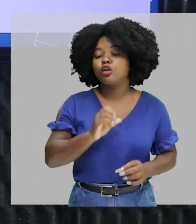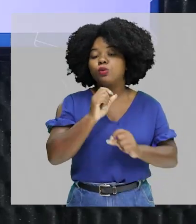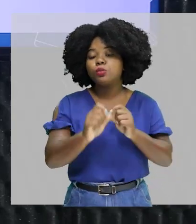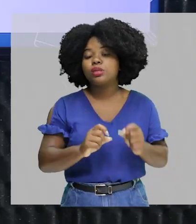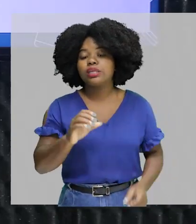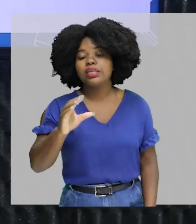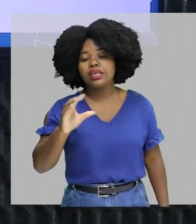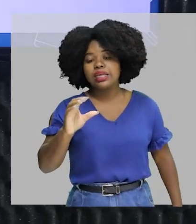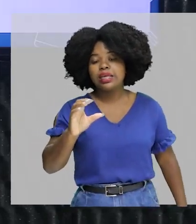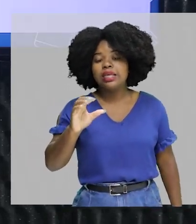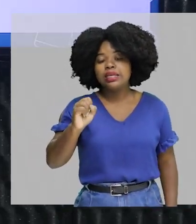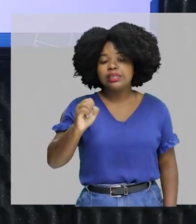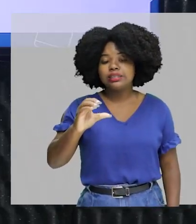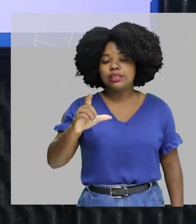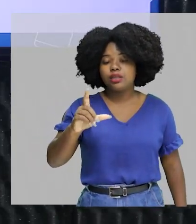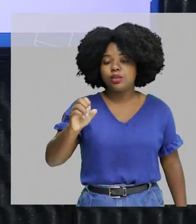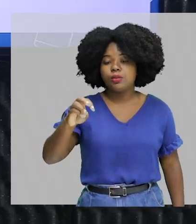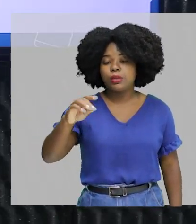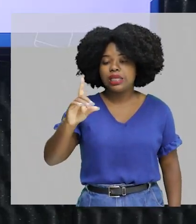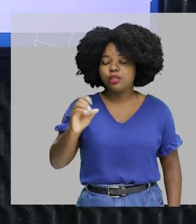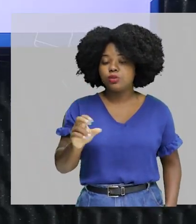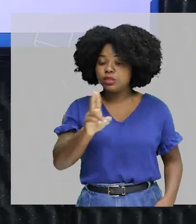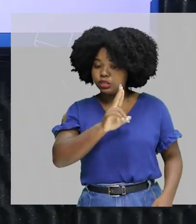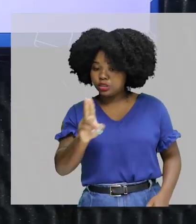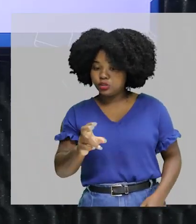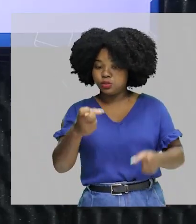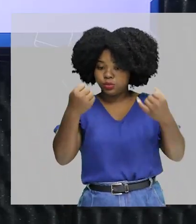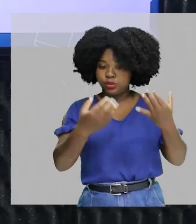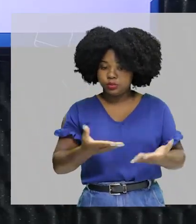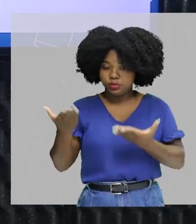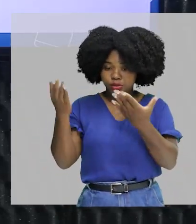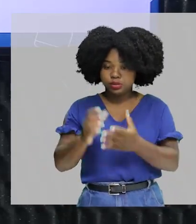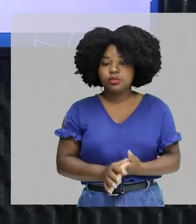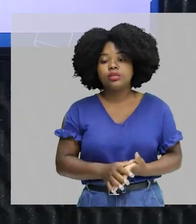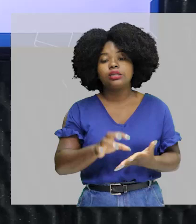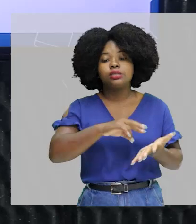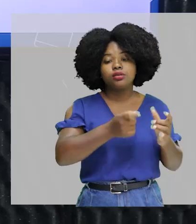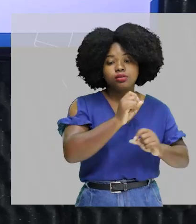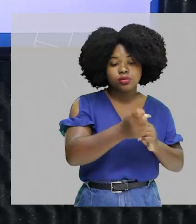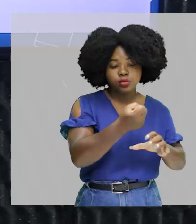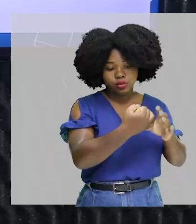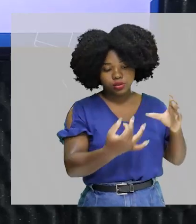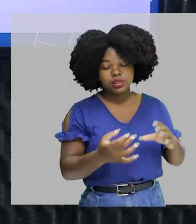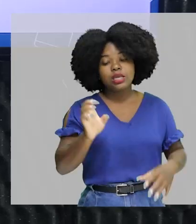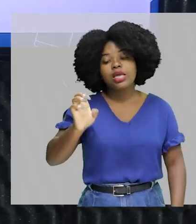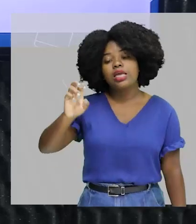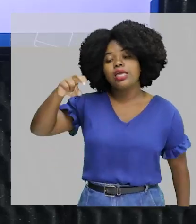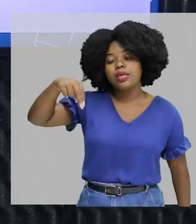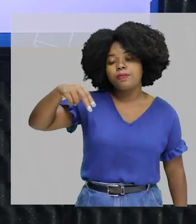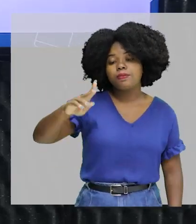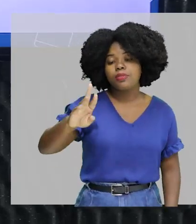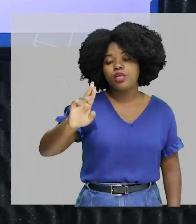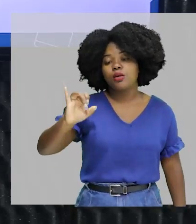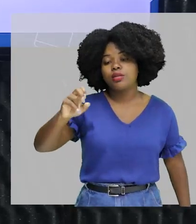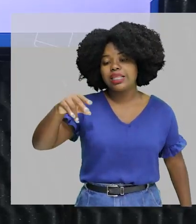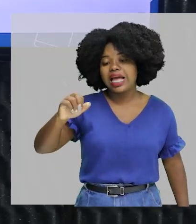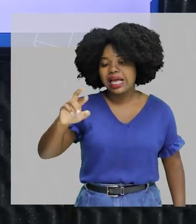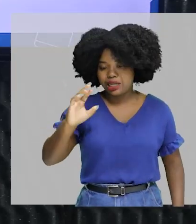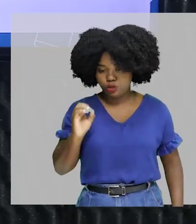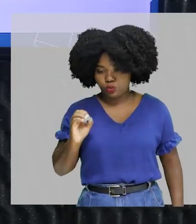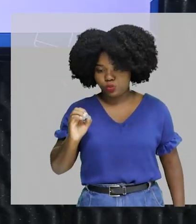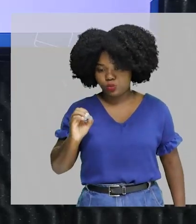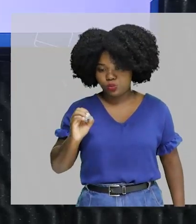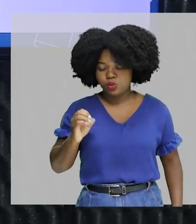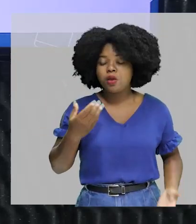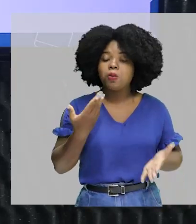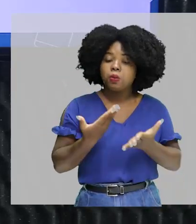celomado? Esses nomes que vocês estão vendo aqui tem a ver com as características embrionárias. Tá? Quando